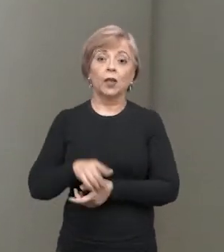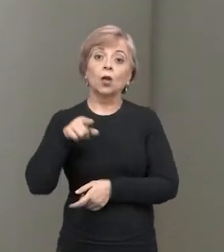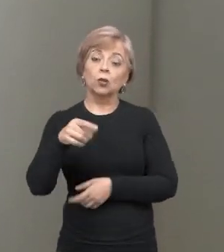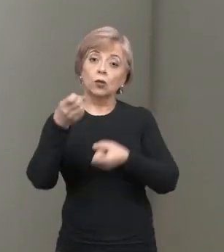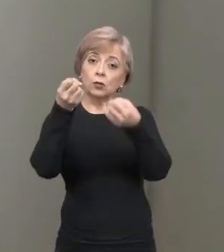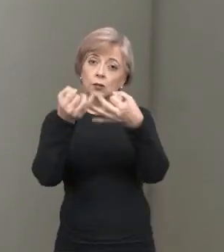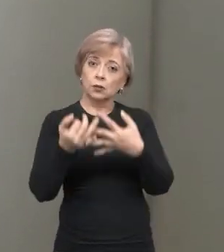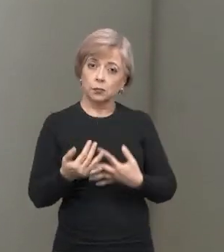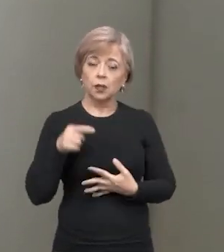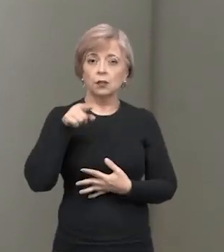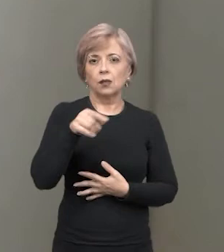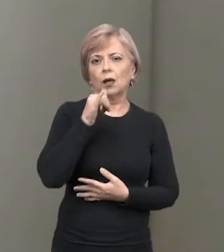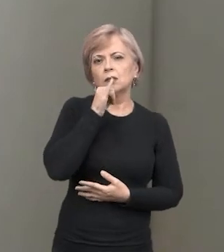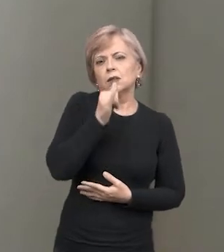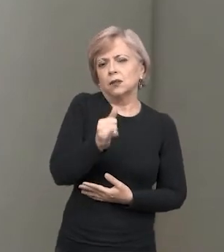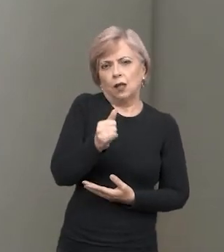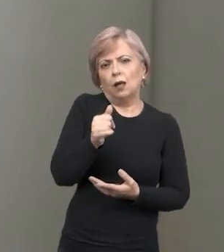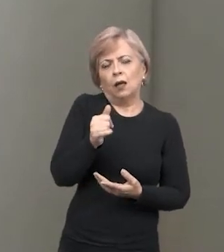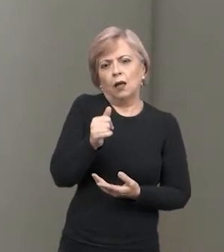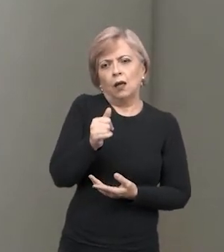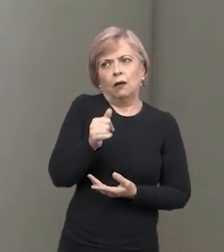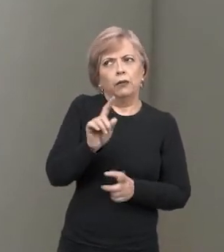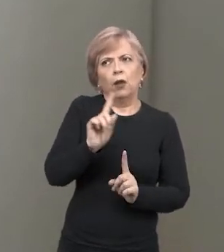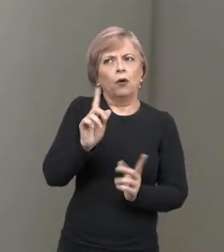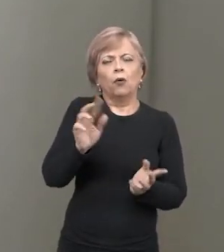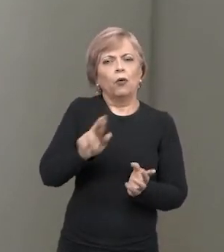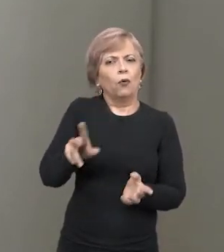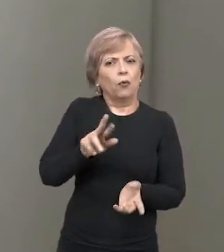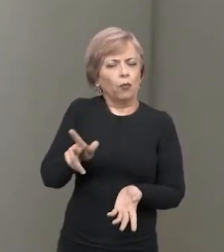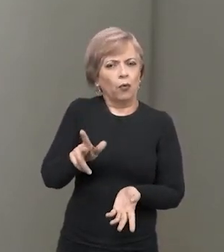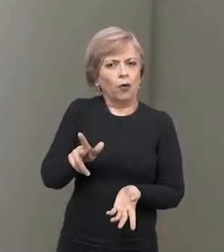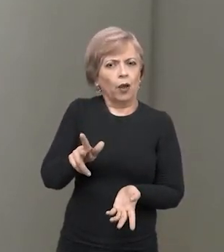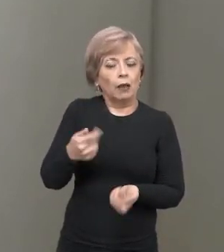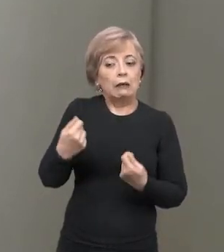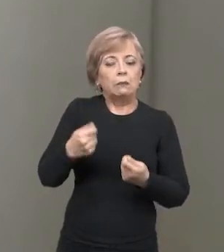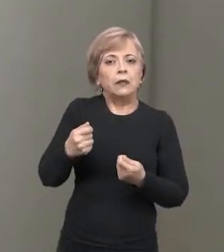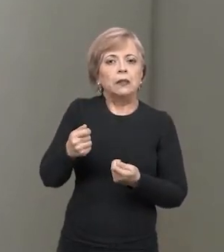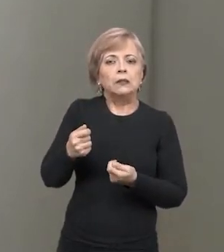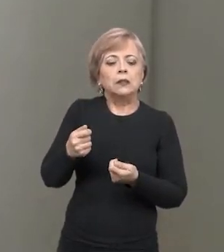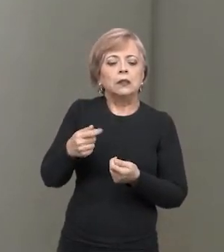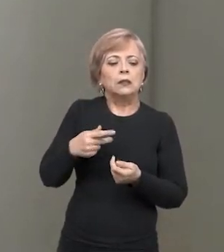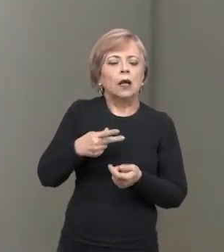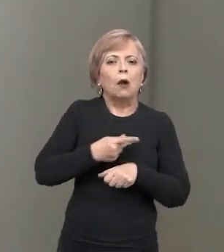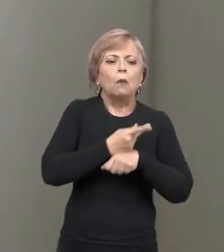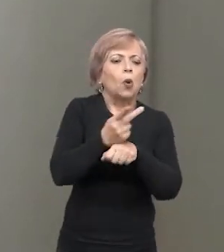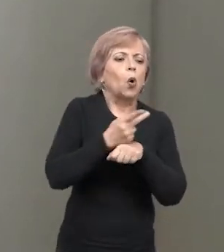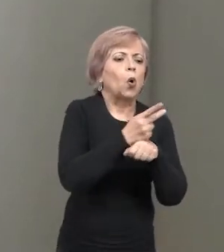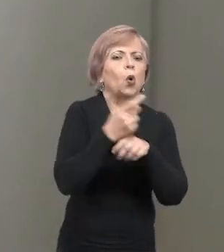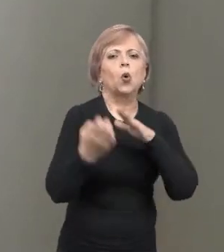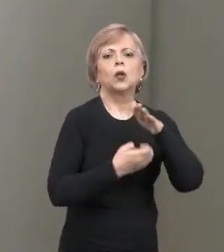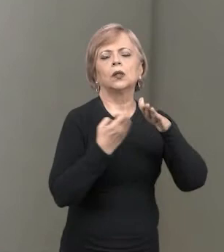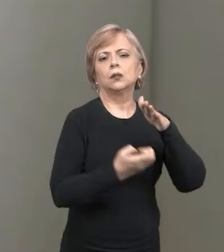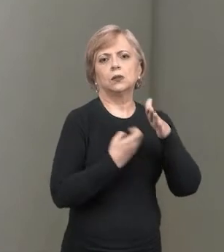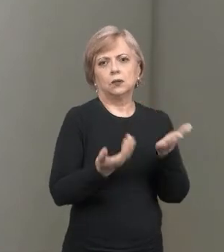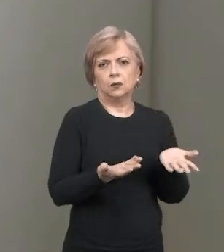obviamente, não estamos aqui a dizer que deva haver uma busca aos empresários,